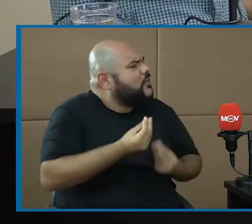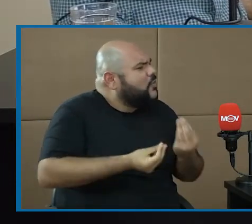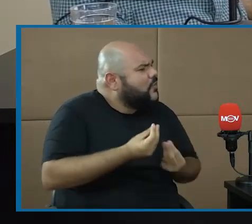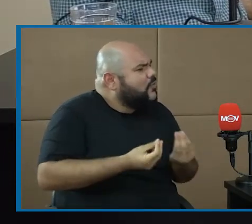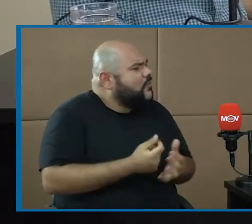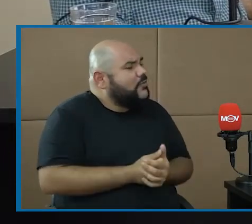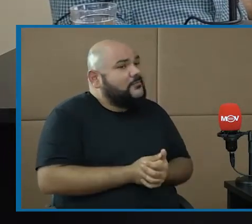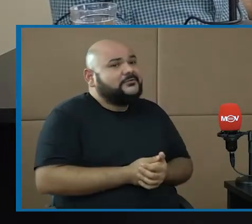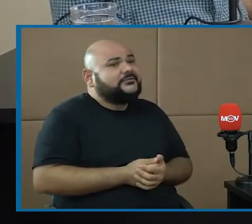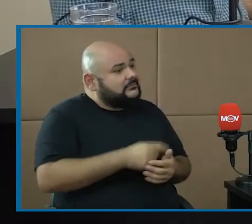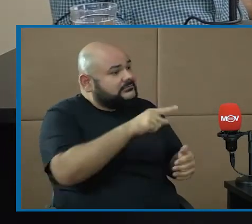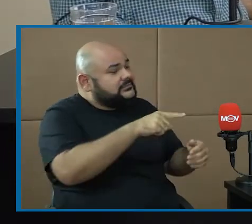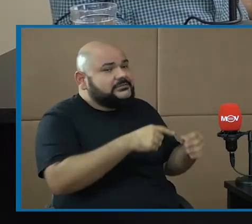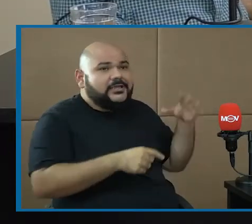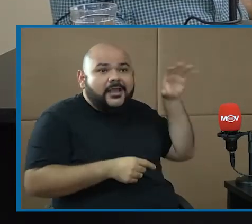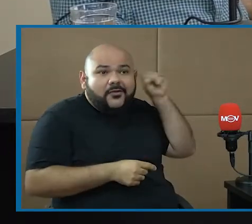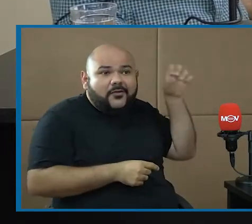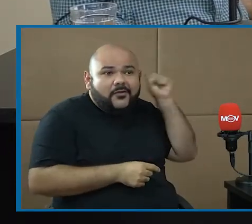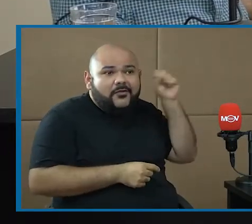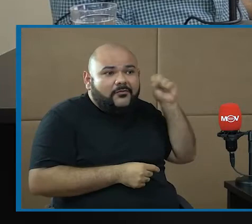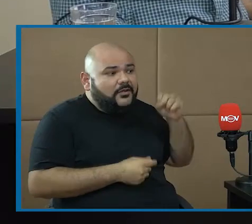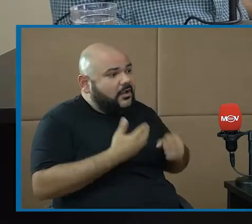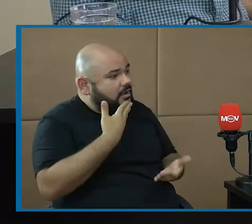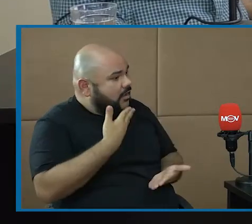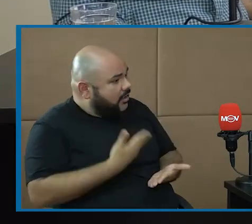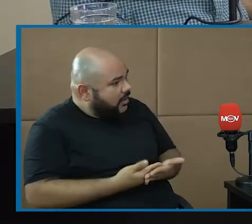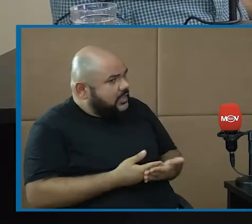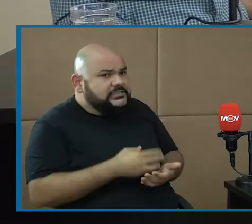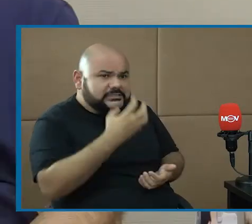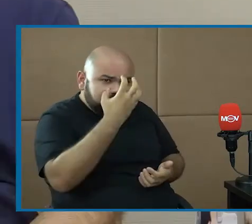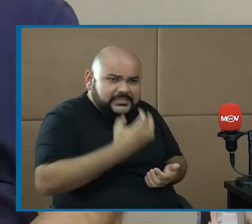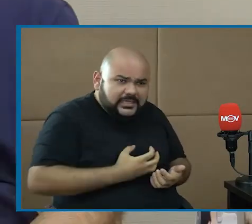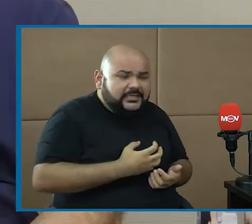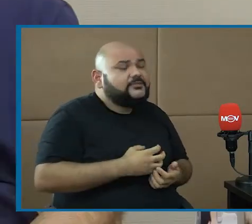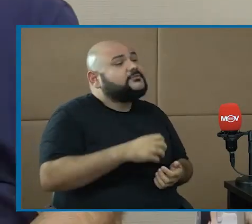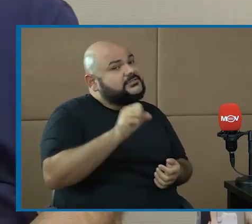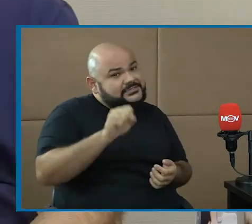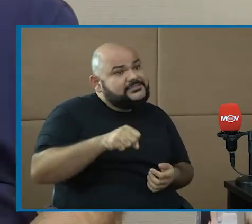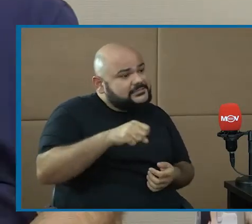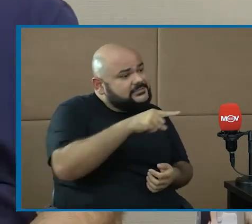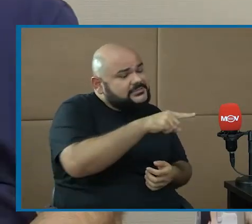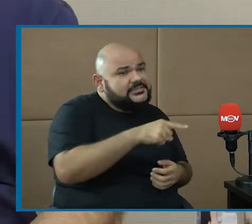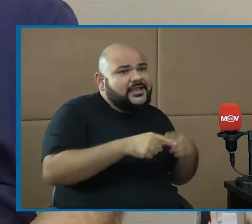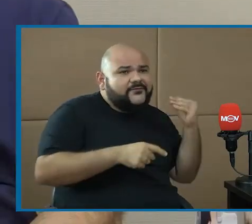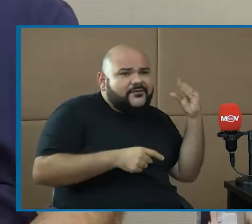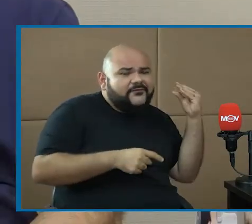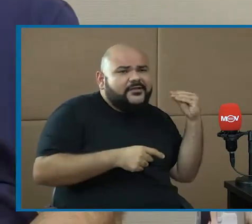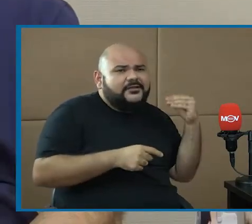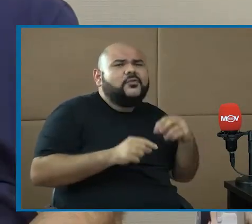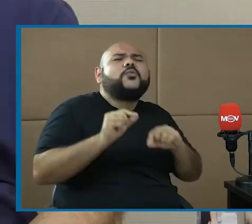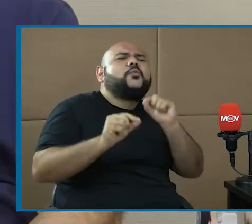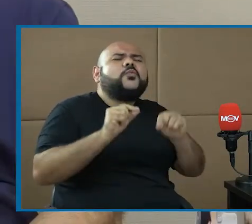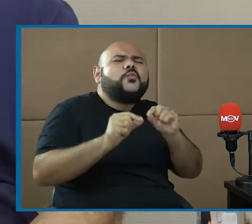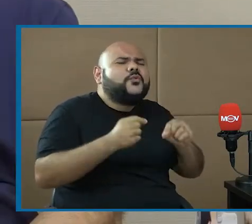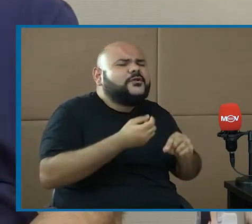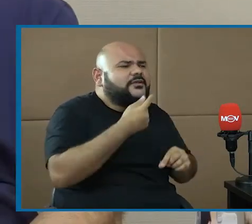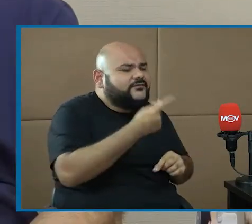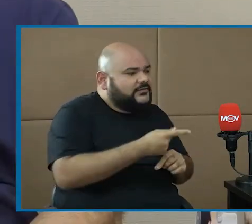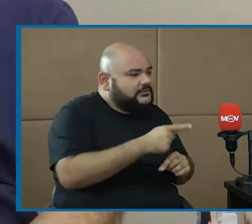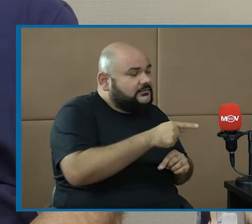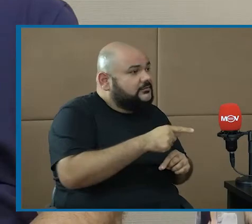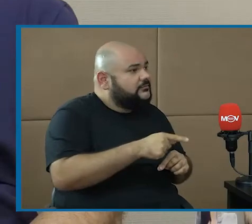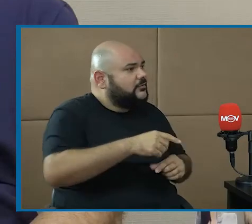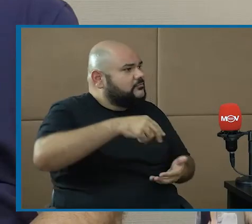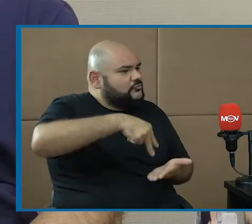sei o quê. Aí, é mesmo? Eu falei assim, é. Aí, e o que mais fala? Aí eu, elevador